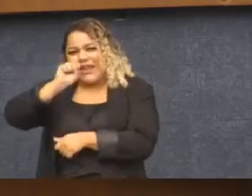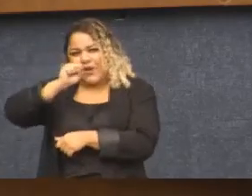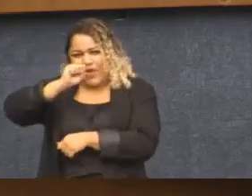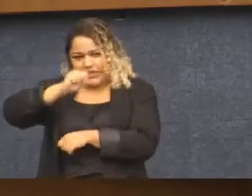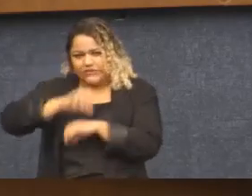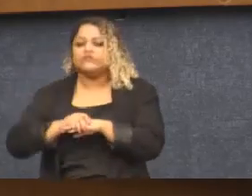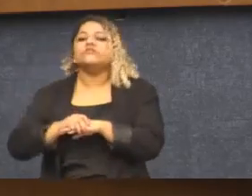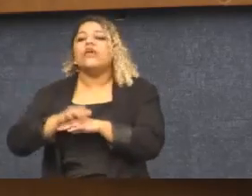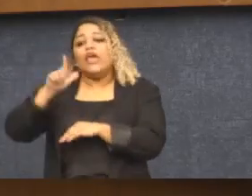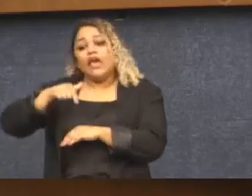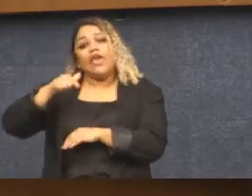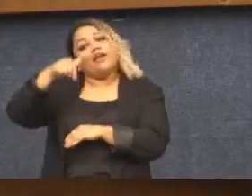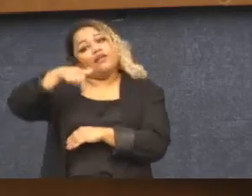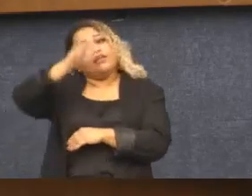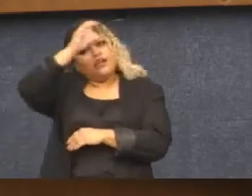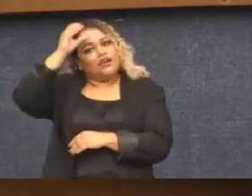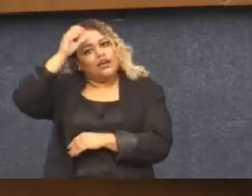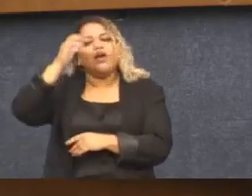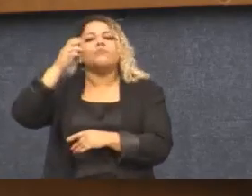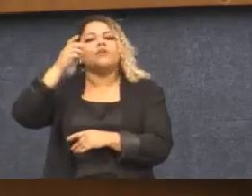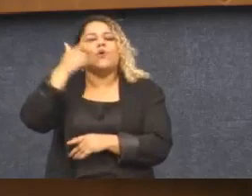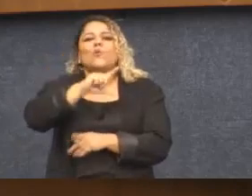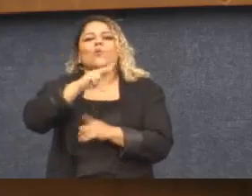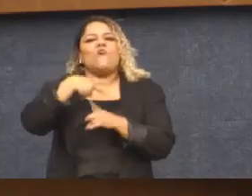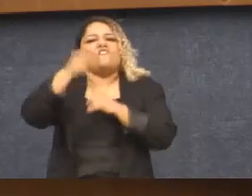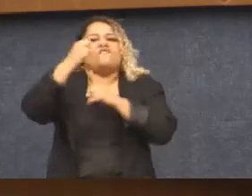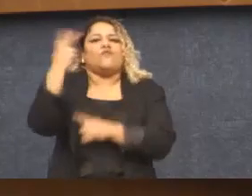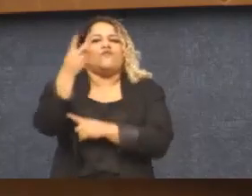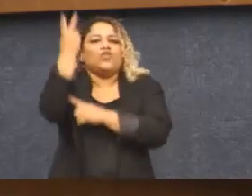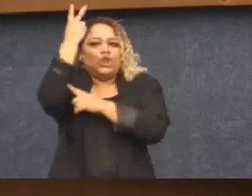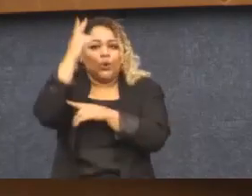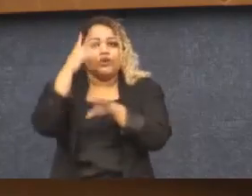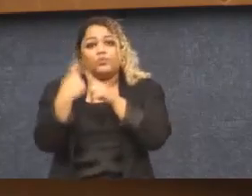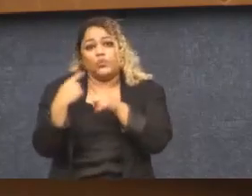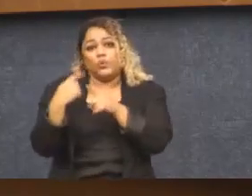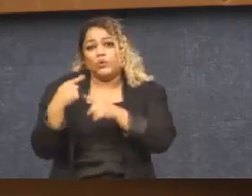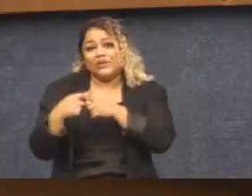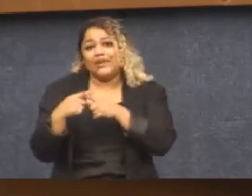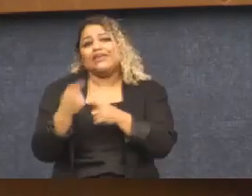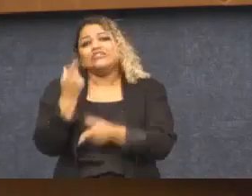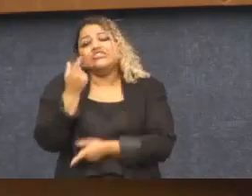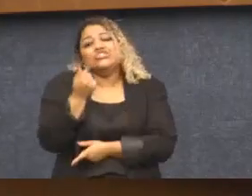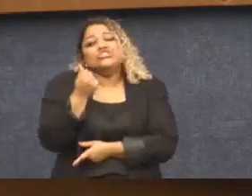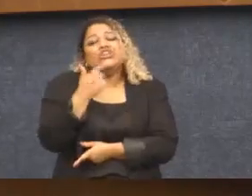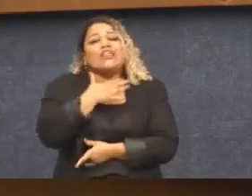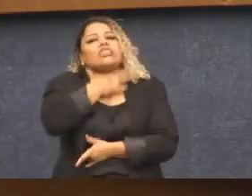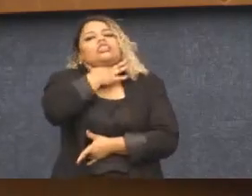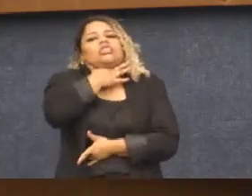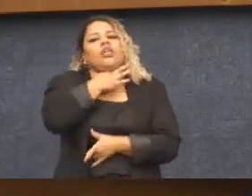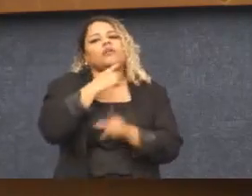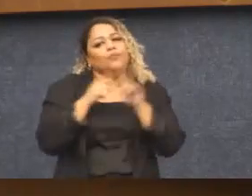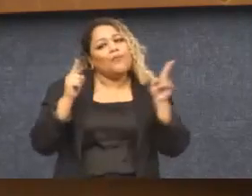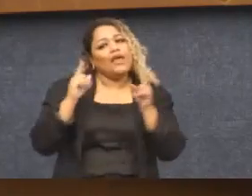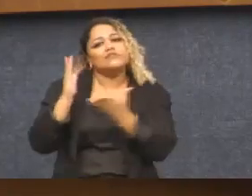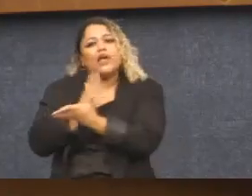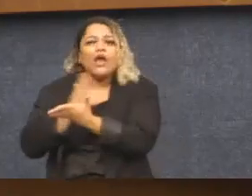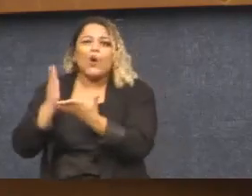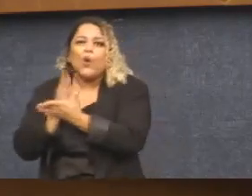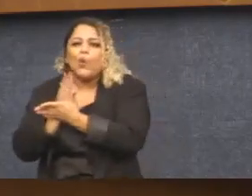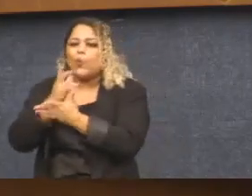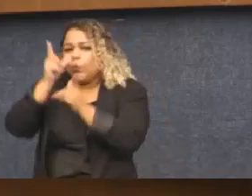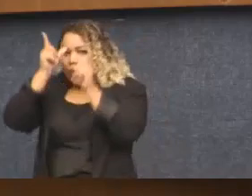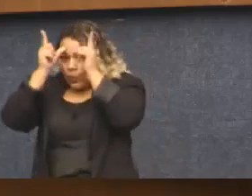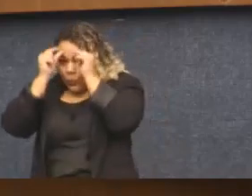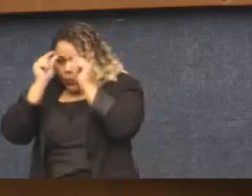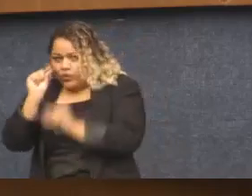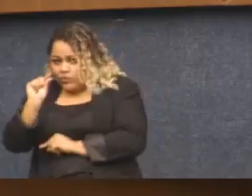da asfixia financeira que está sendo feita, nós estamos conseguindo algum tipo de alívio e vamos ver se a gente consegue para o ano